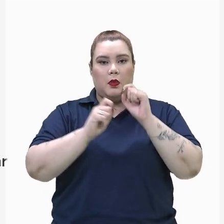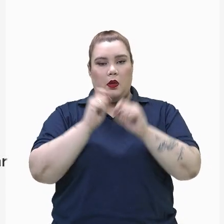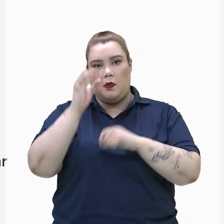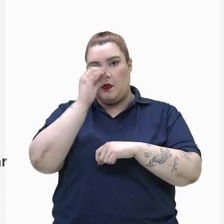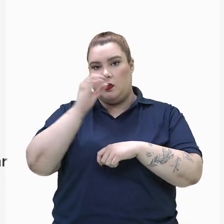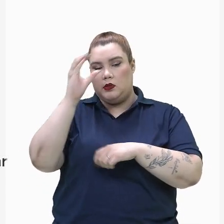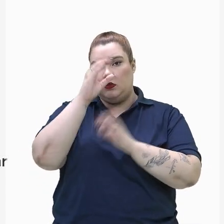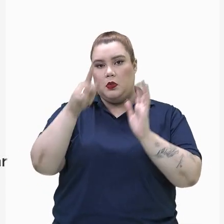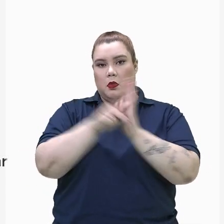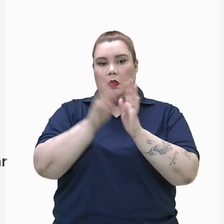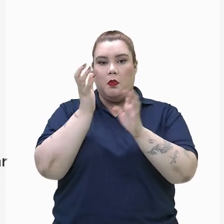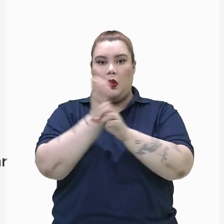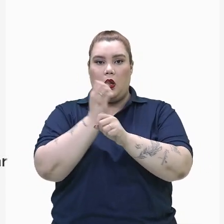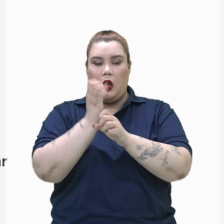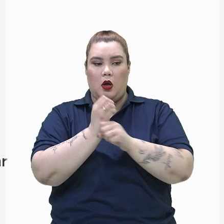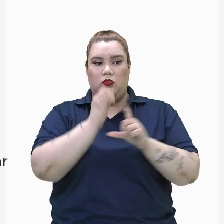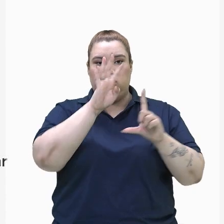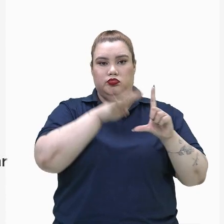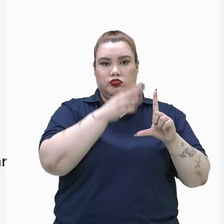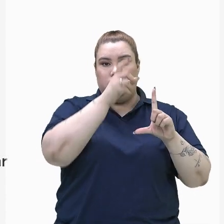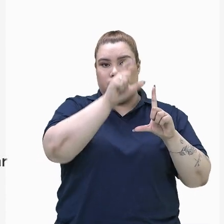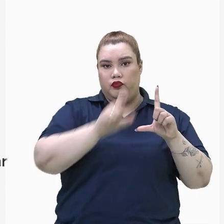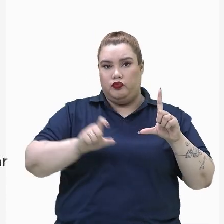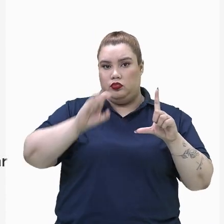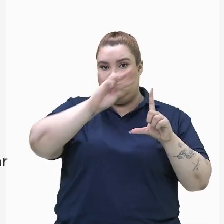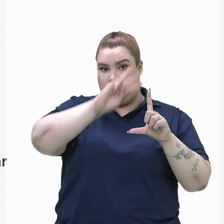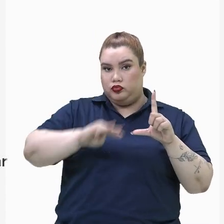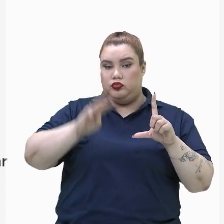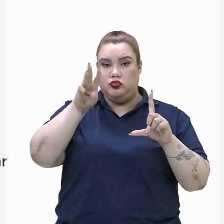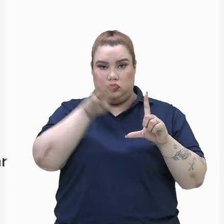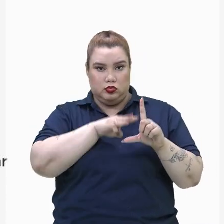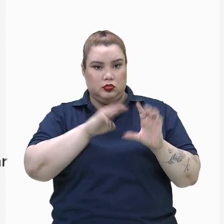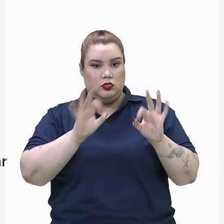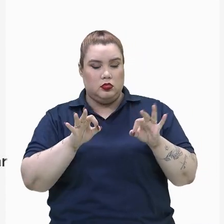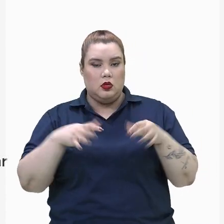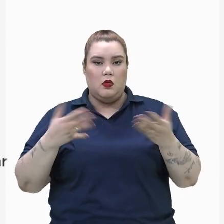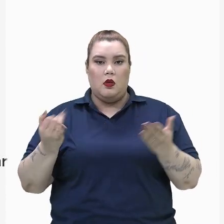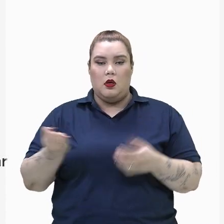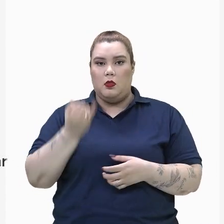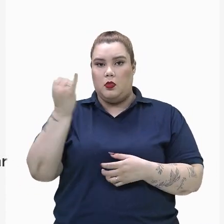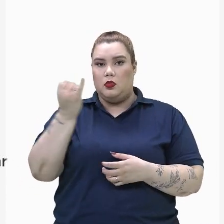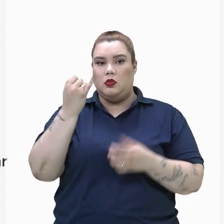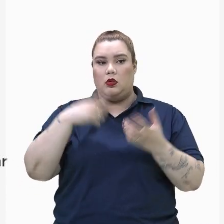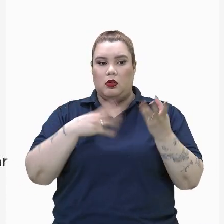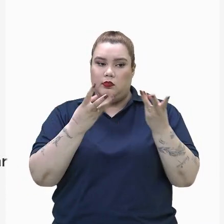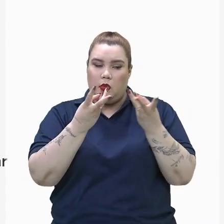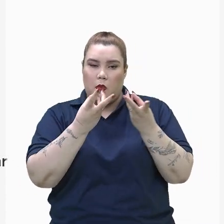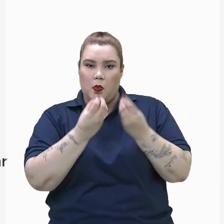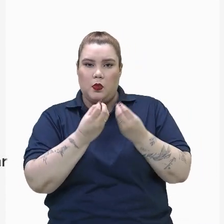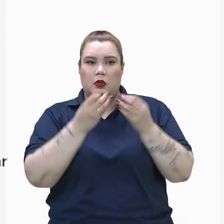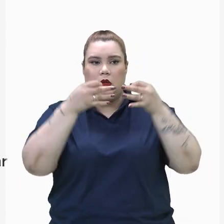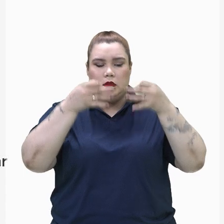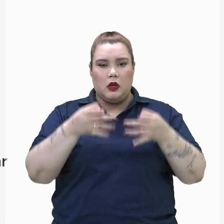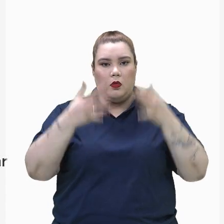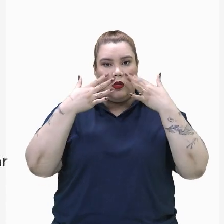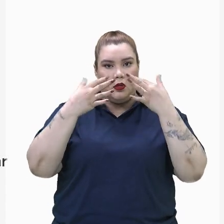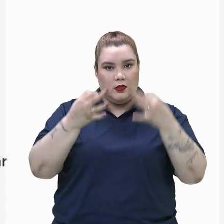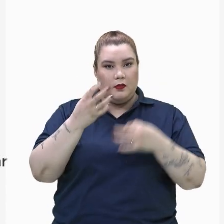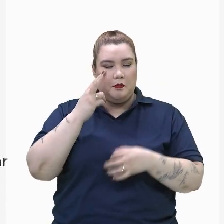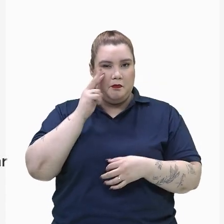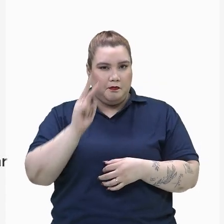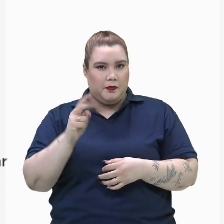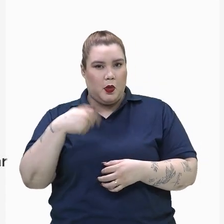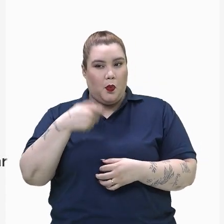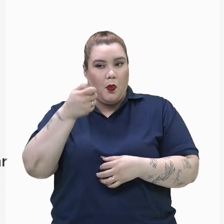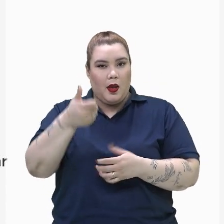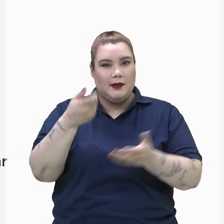do determinante. É sempre importante ter aí uma cautela, né, na hora de realizar as contas, né? Vocês viram que quase eu vacilei aqui